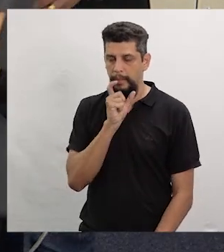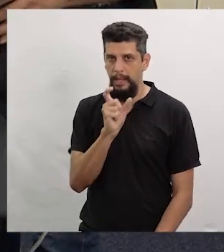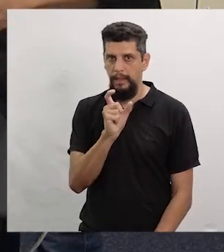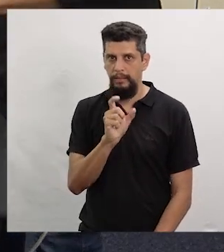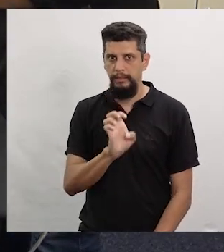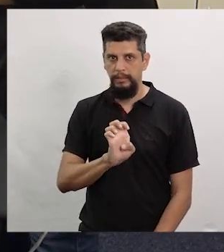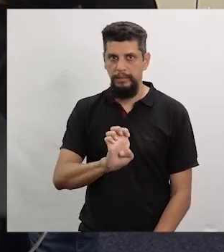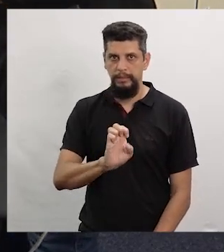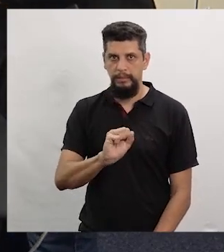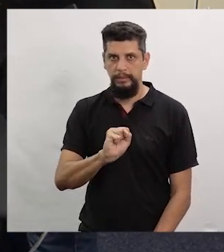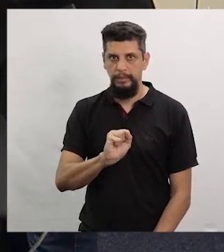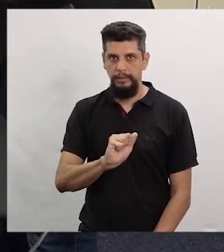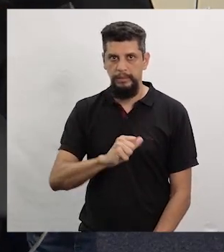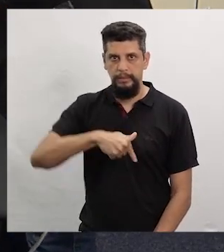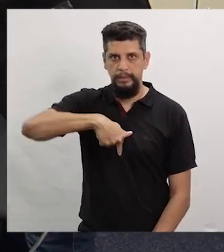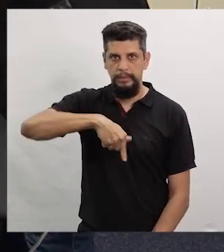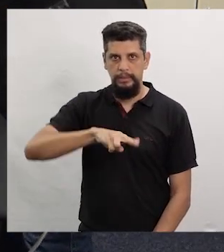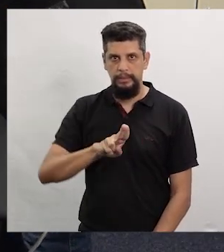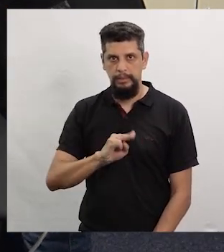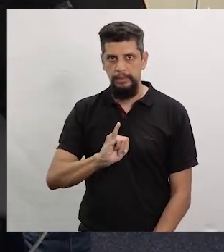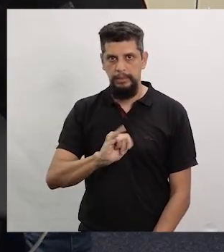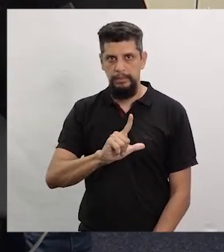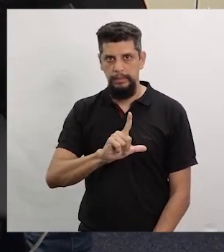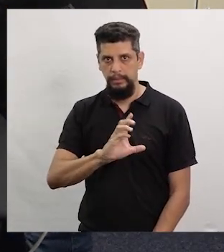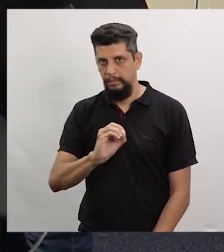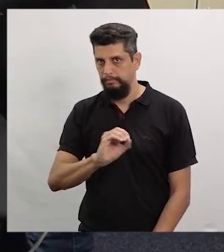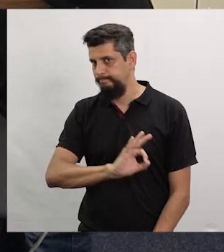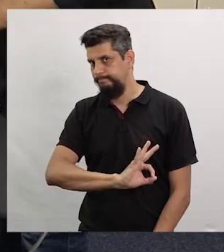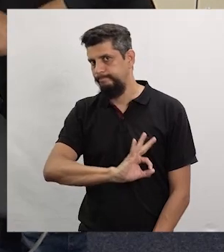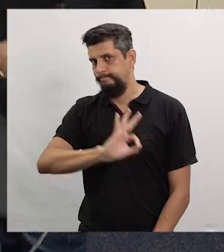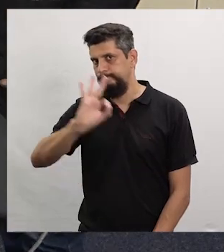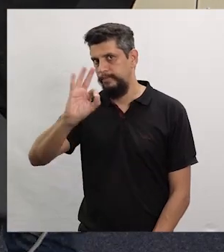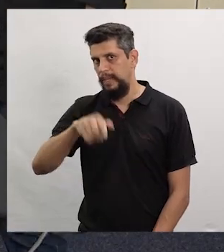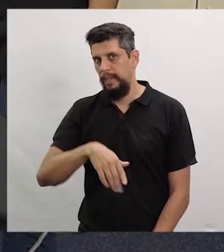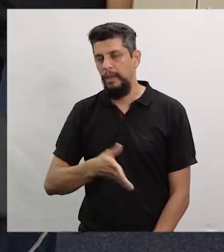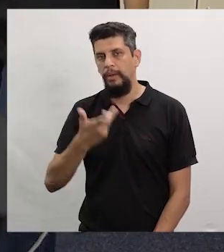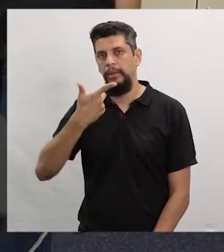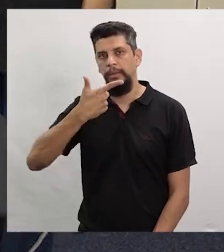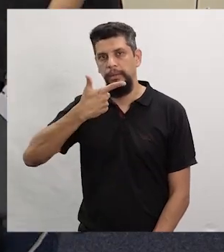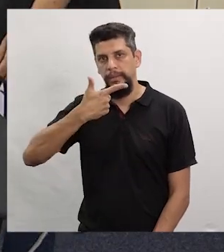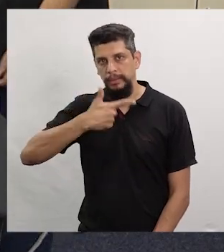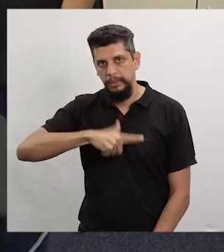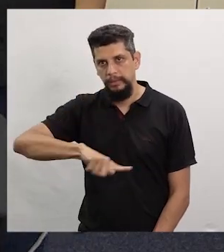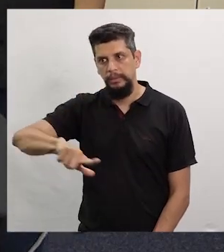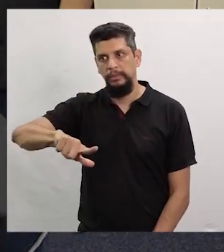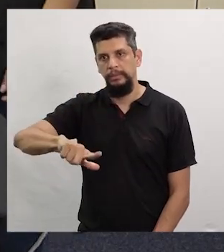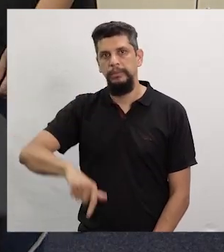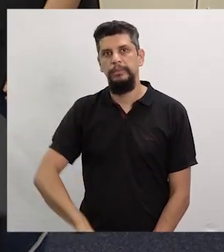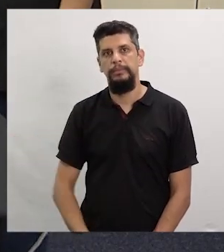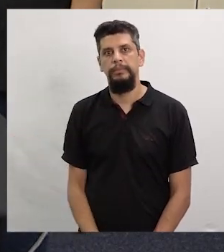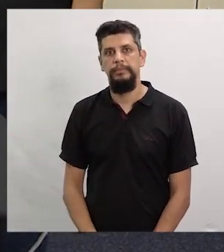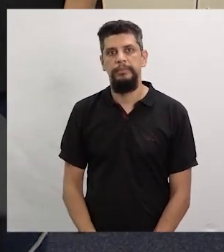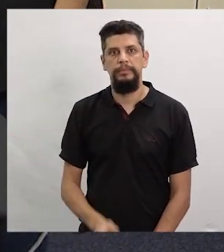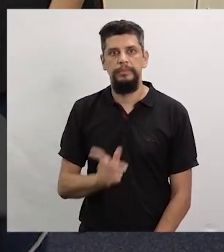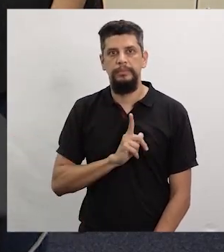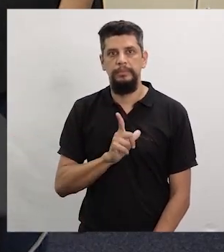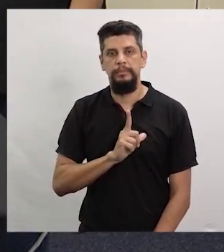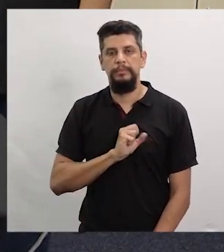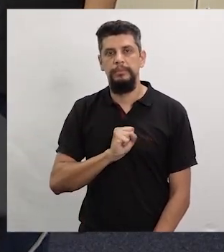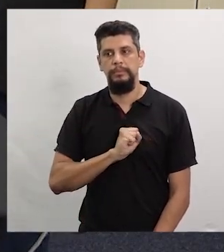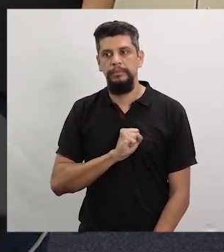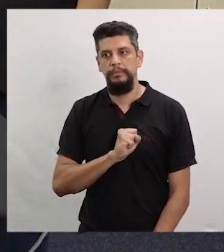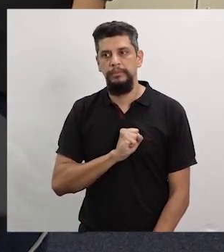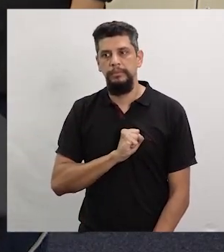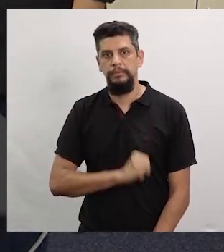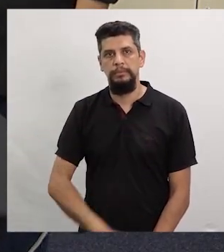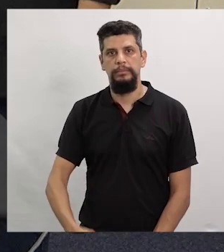bem uhum dois muito bom agora vamos jogar novamente saiu o